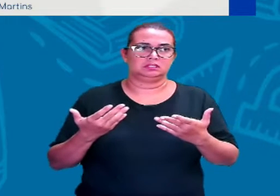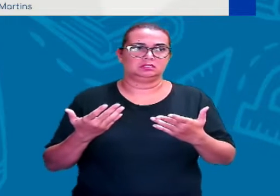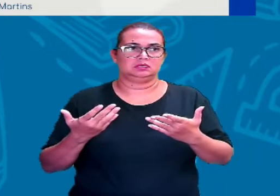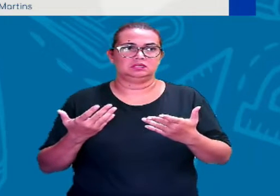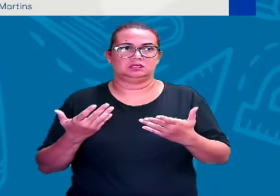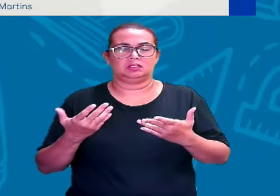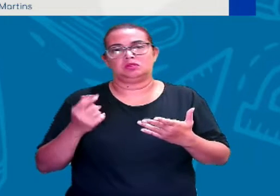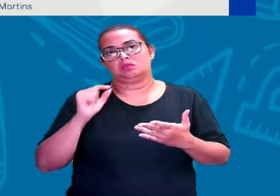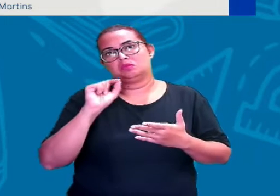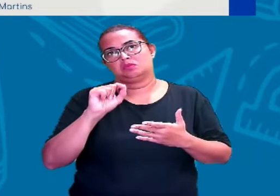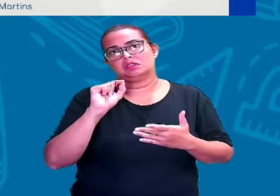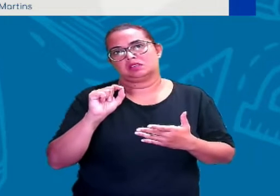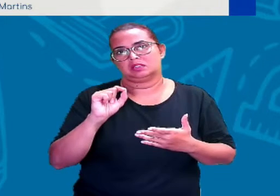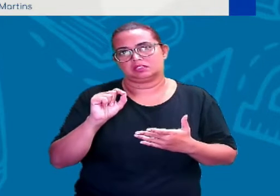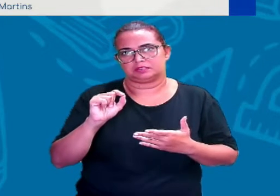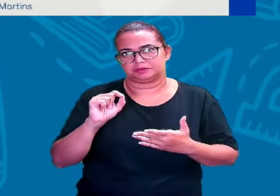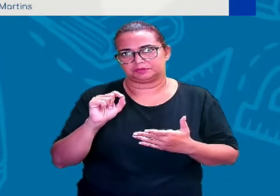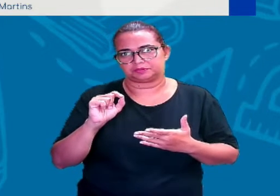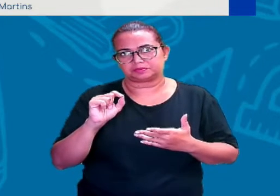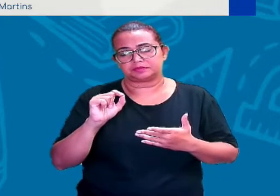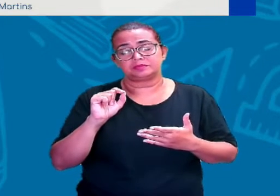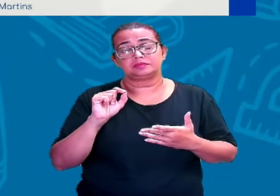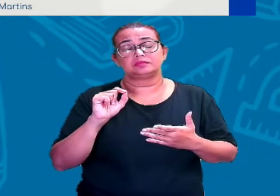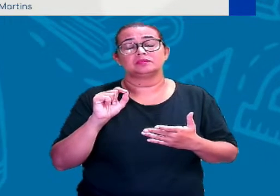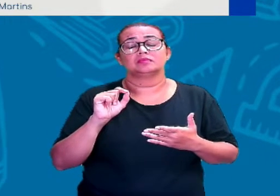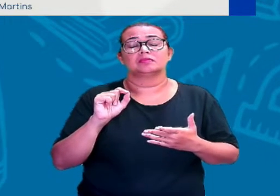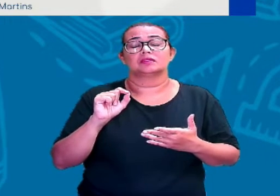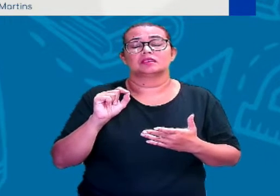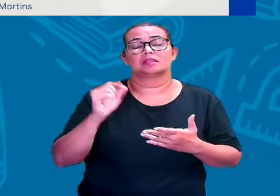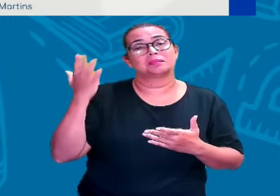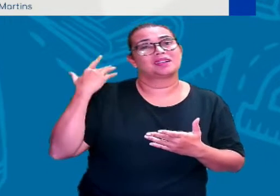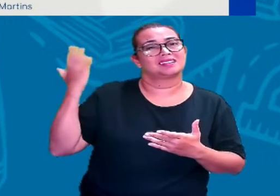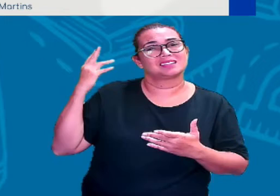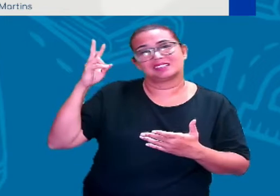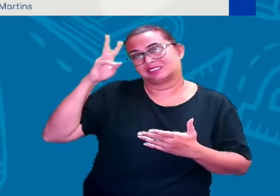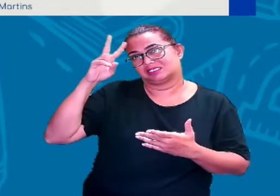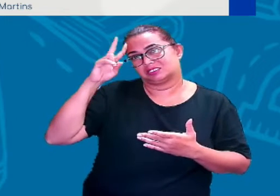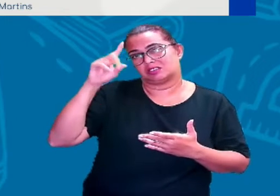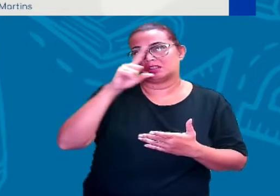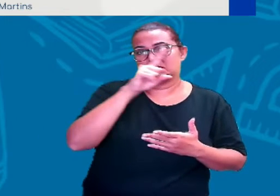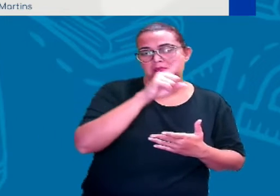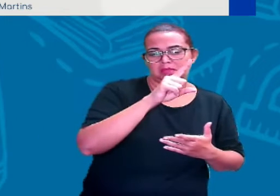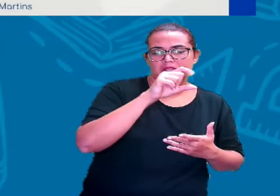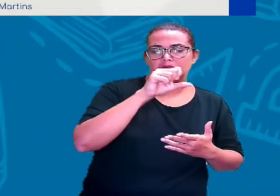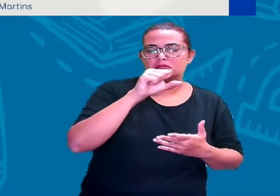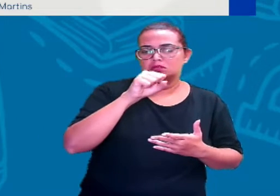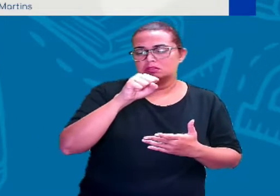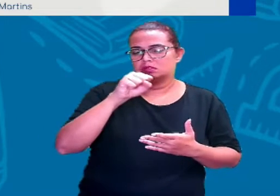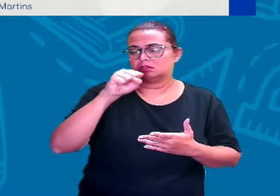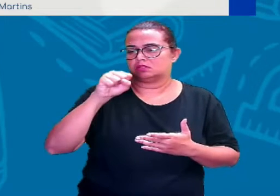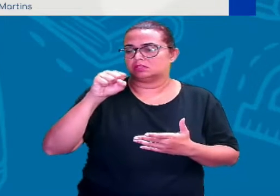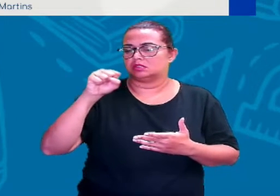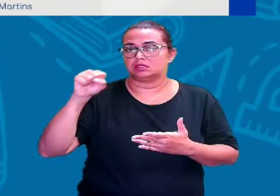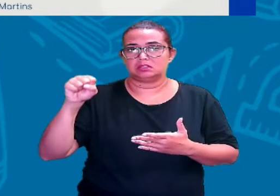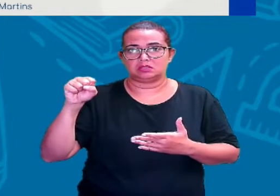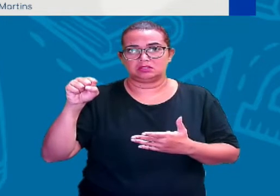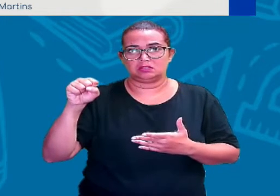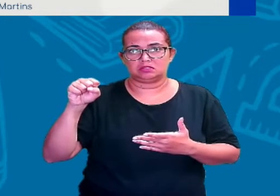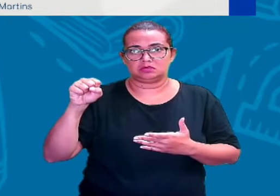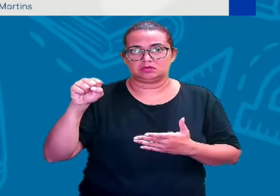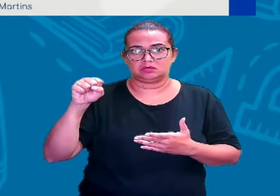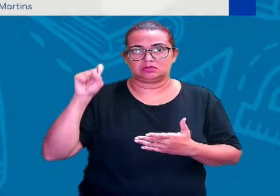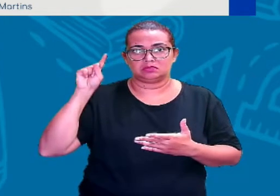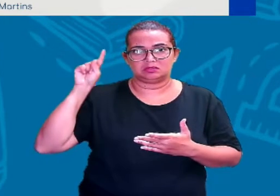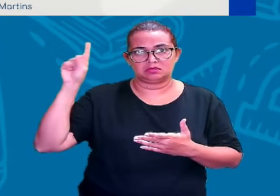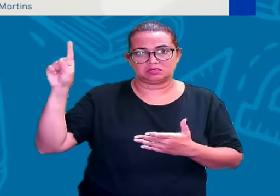da forma como houve a abolição da escravatura, né, em 1888, que não aconteceu de forma